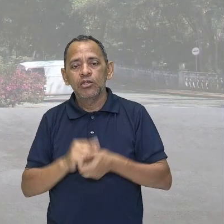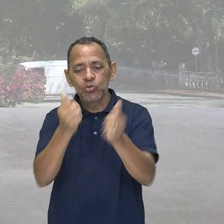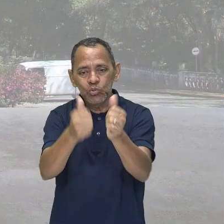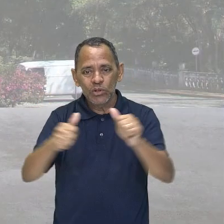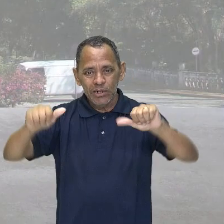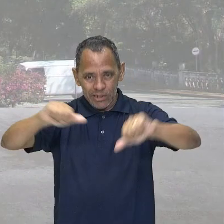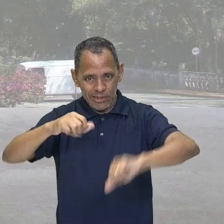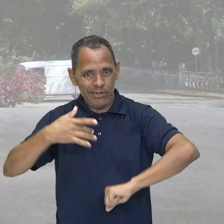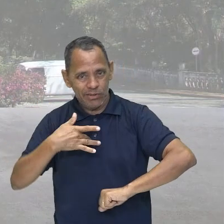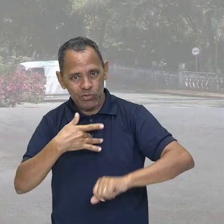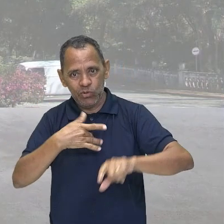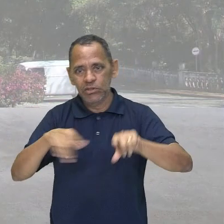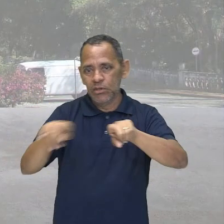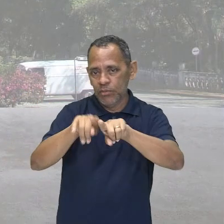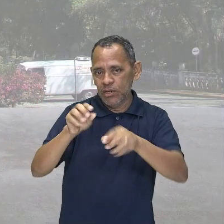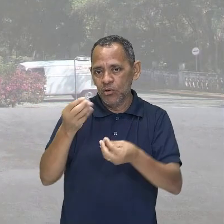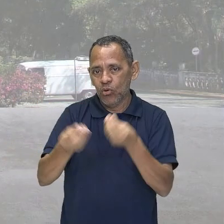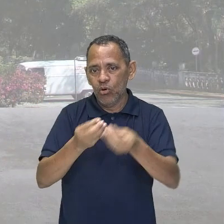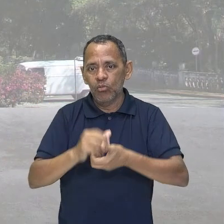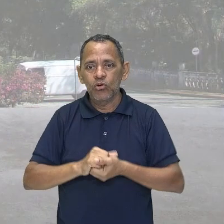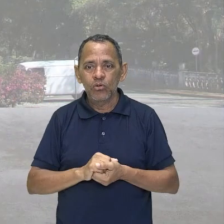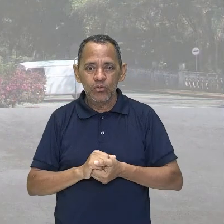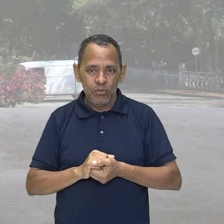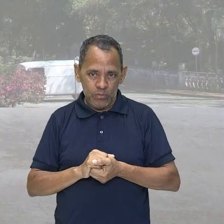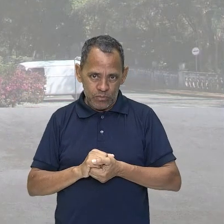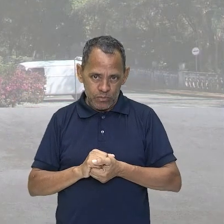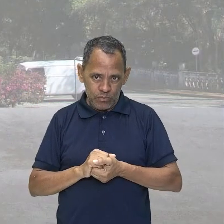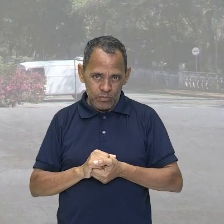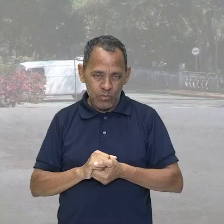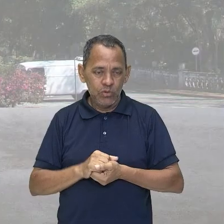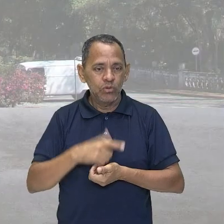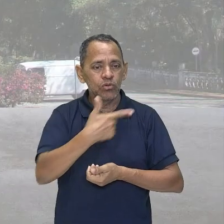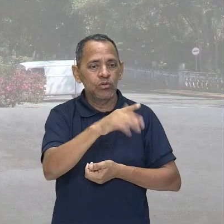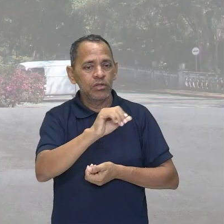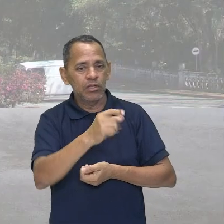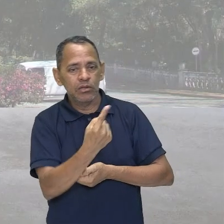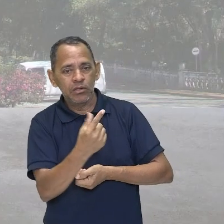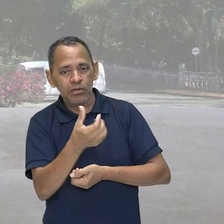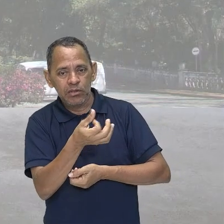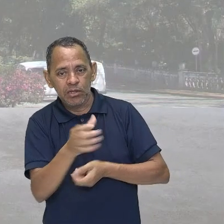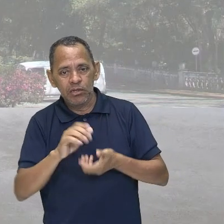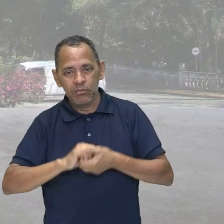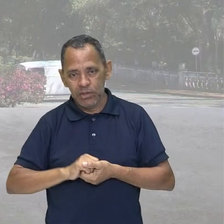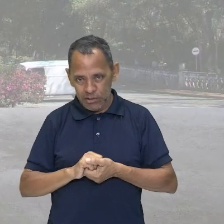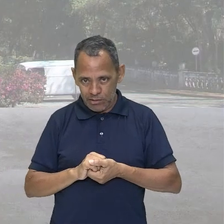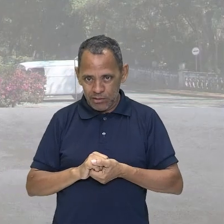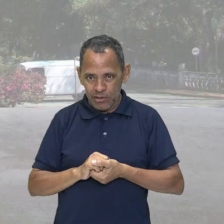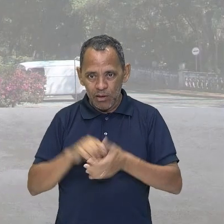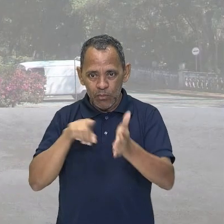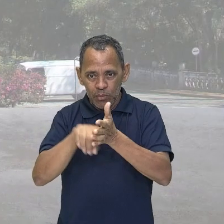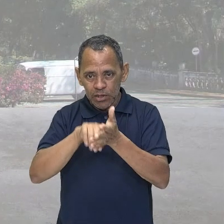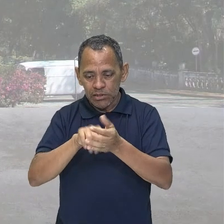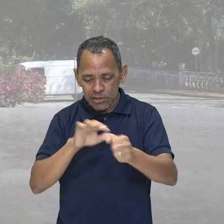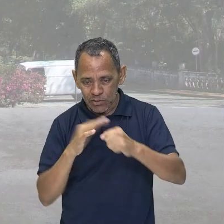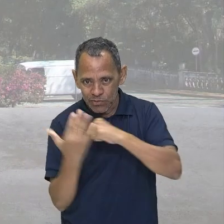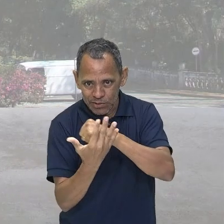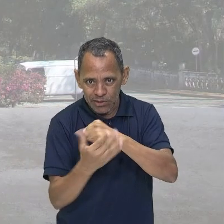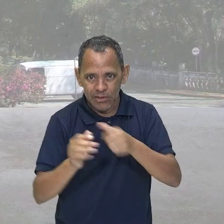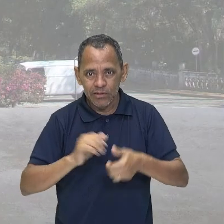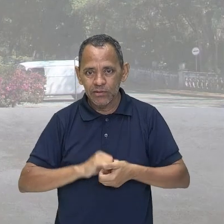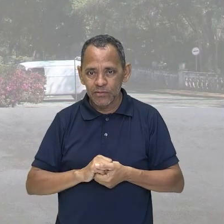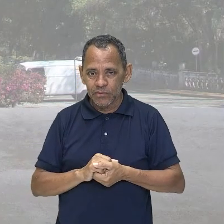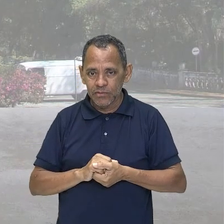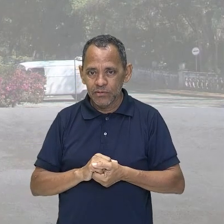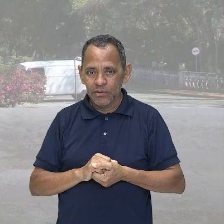o Zika vírus entre 2015 e 2016, com uma atuação que inclui a pesquisa contra o vírus, sendo